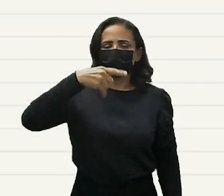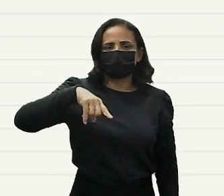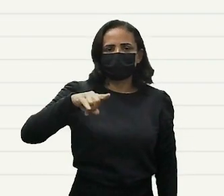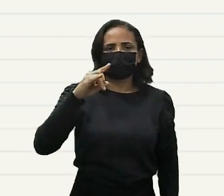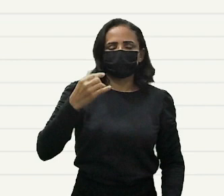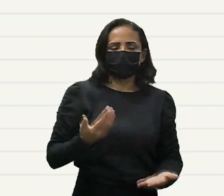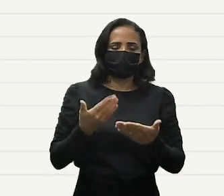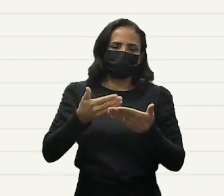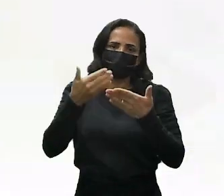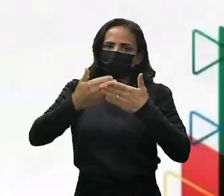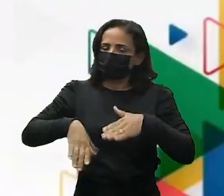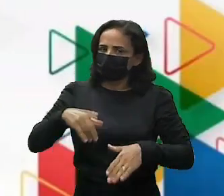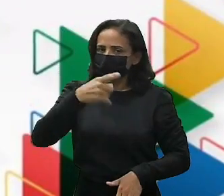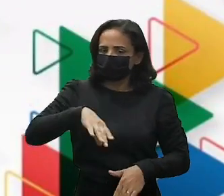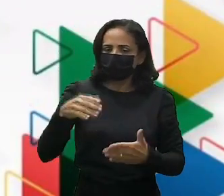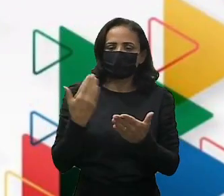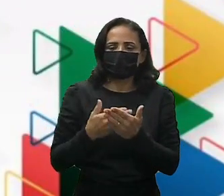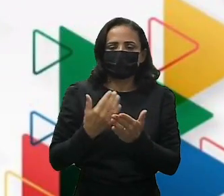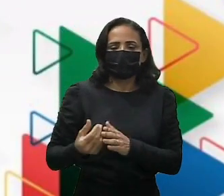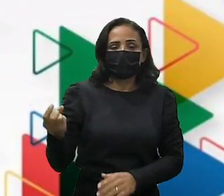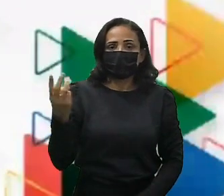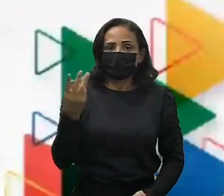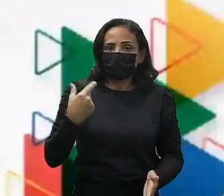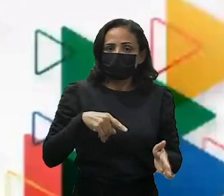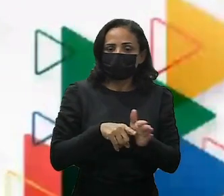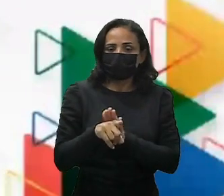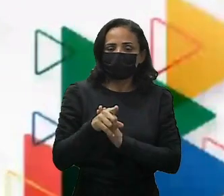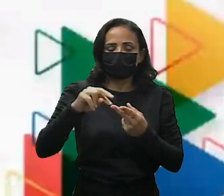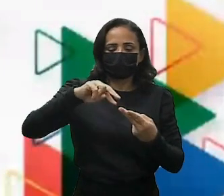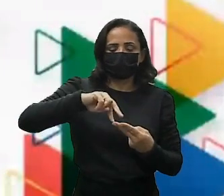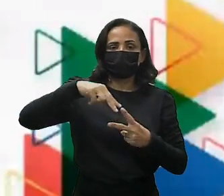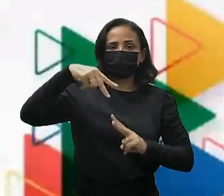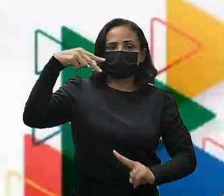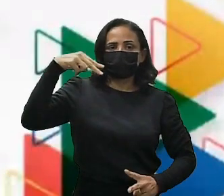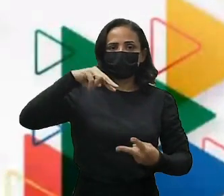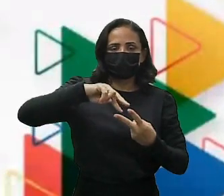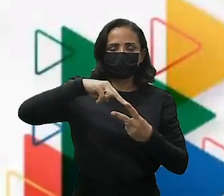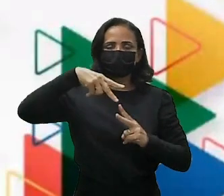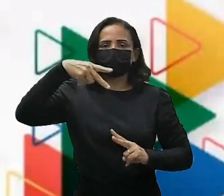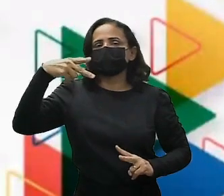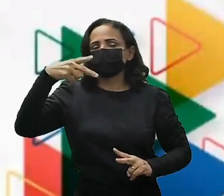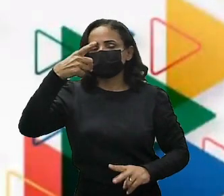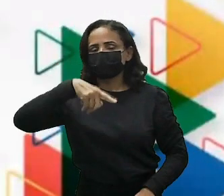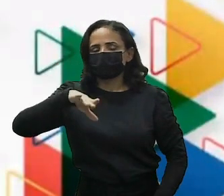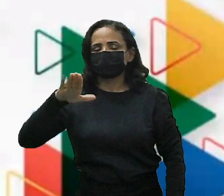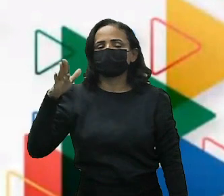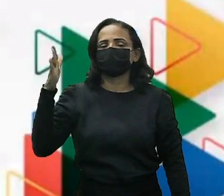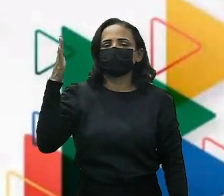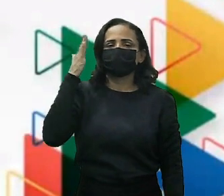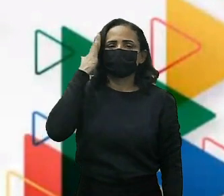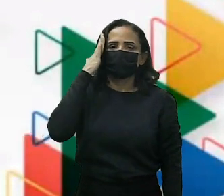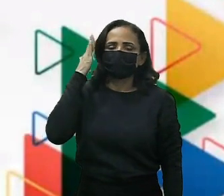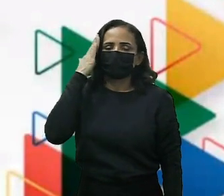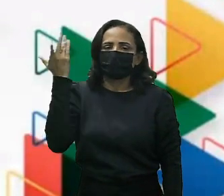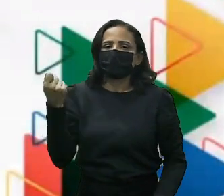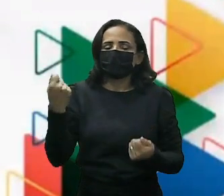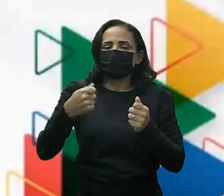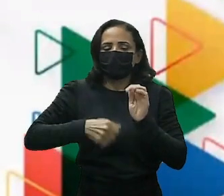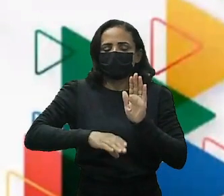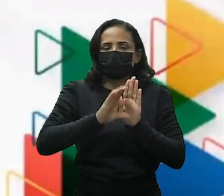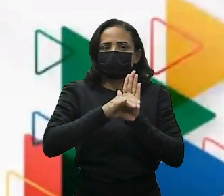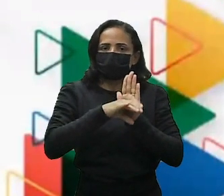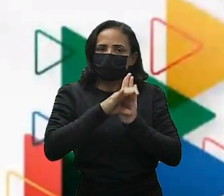prova do seriado 3. E a terceira questão foi uma questão de genética clássica, uma questão que você tem que ter conceito, mas tem que